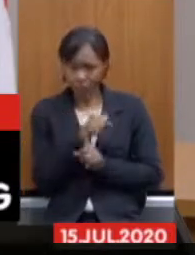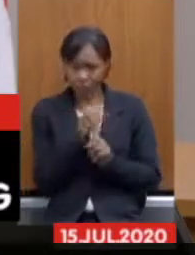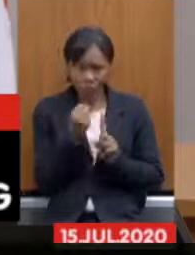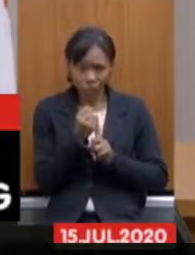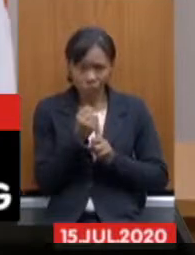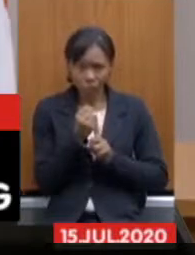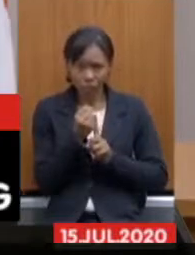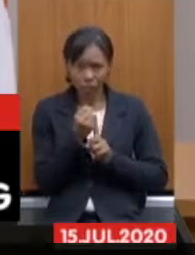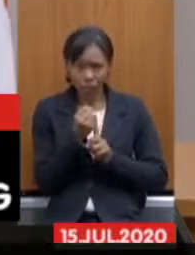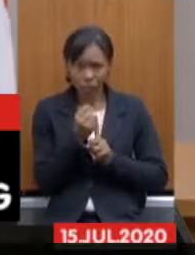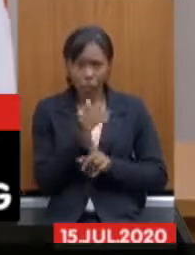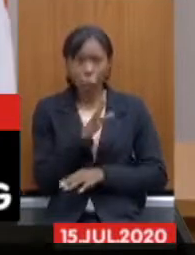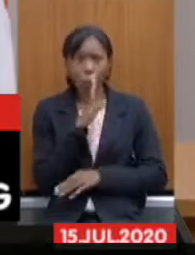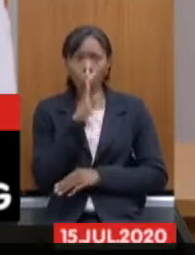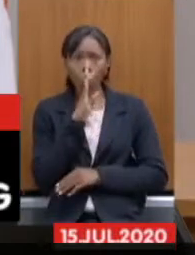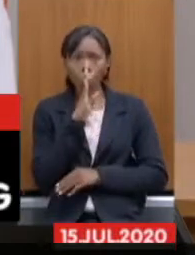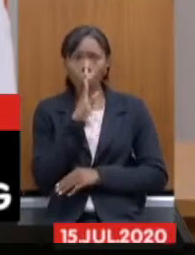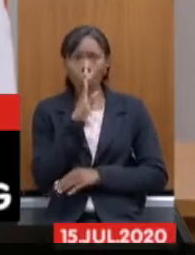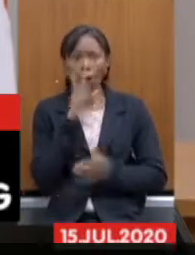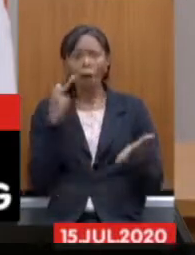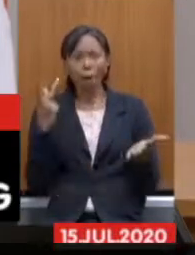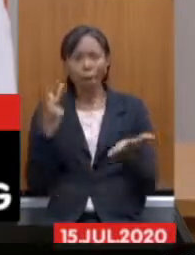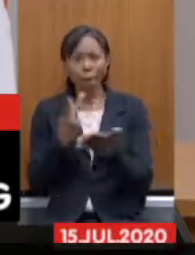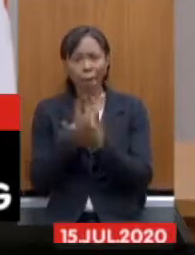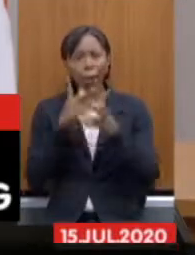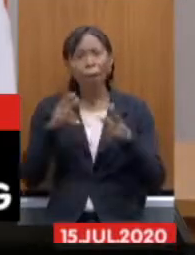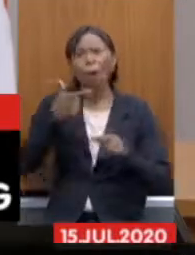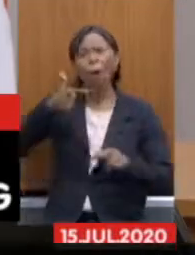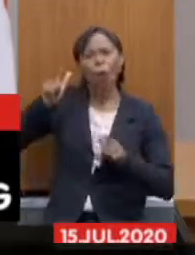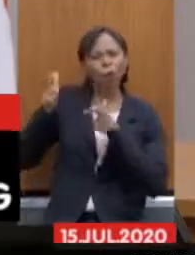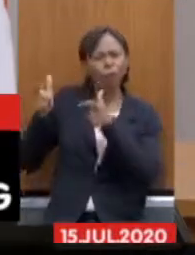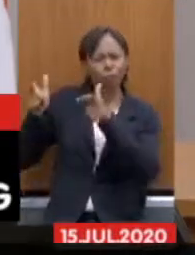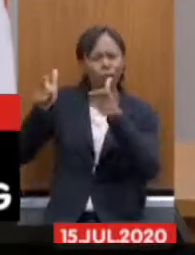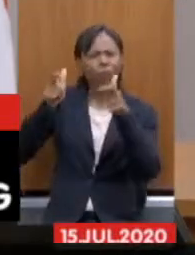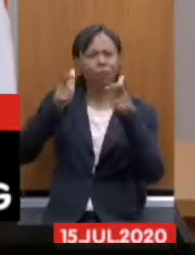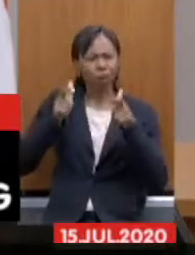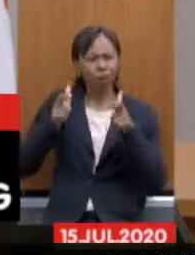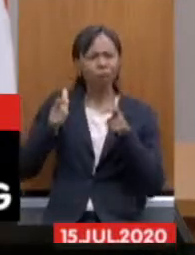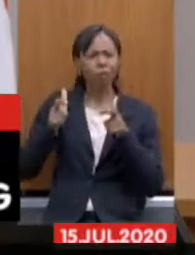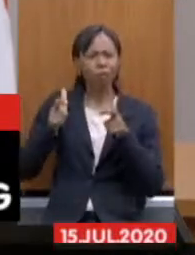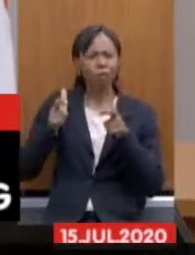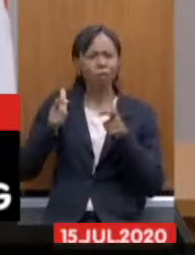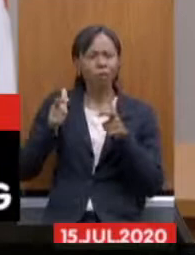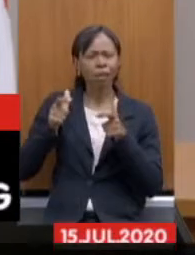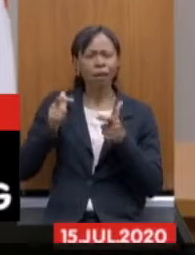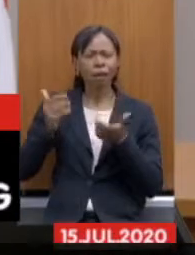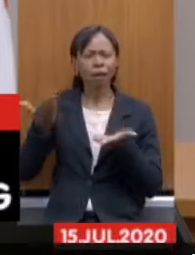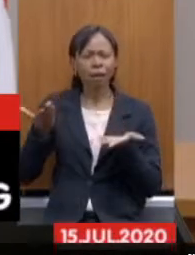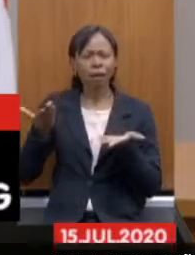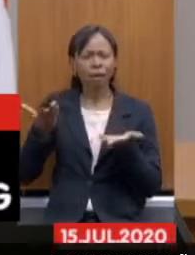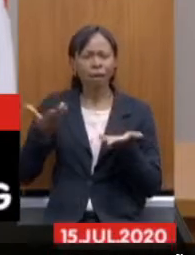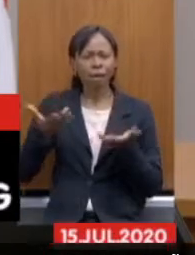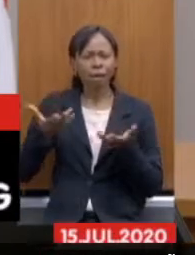mover acontece o que tem acontecido em outros lugares a tirania